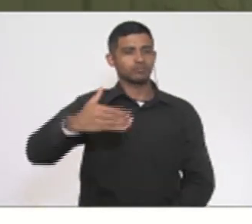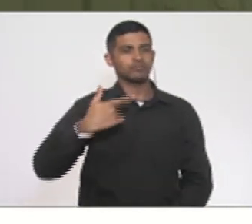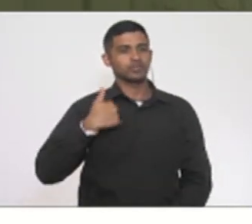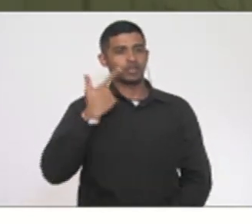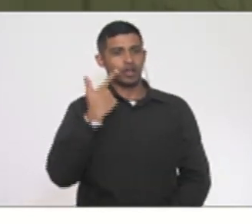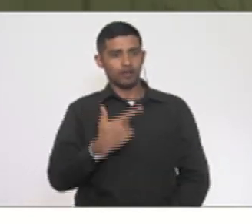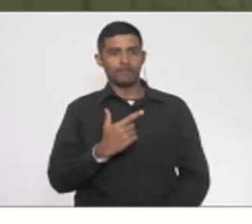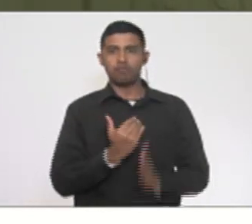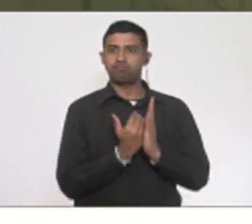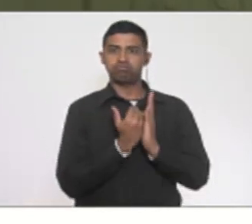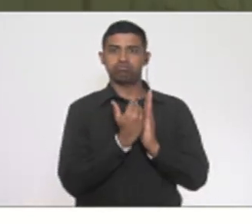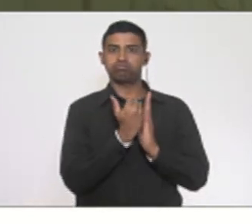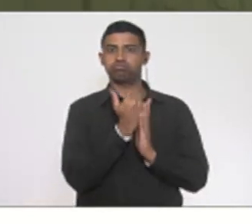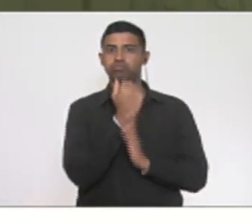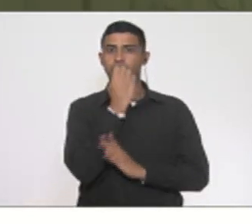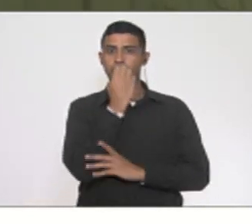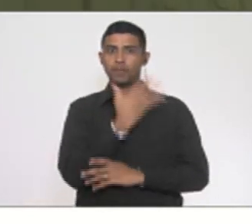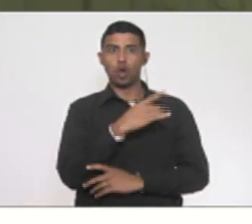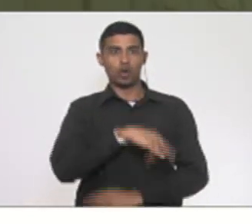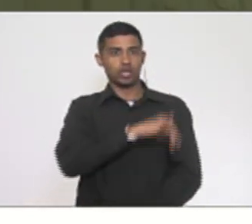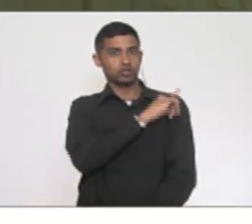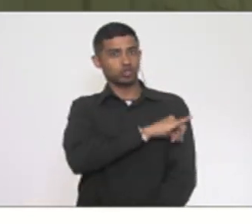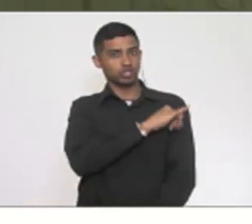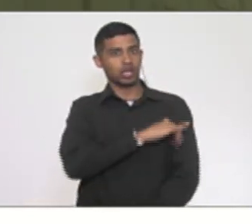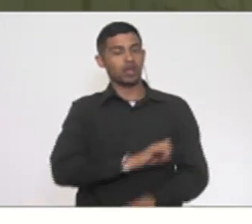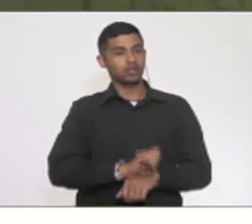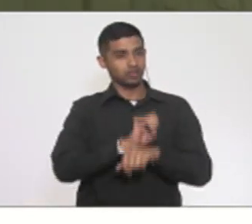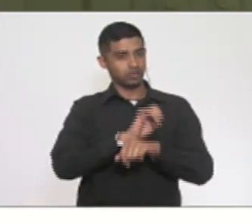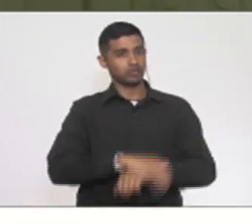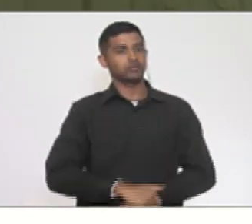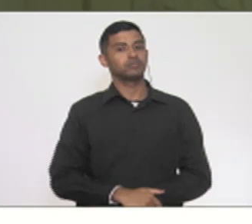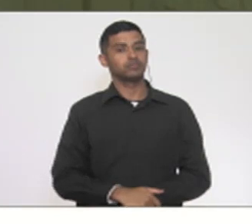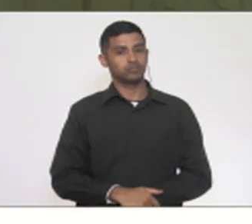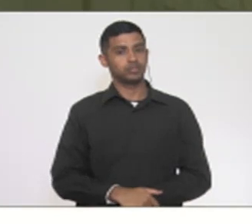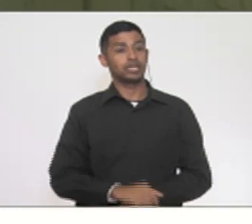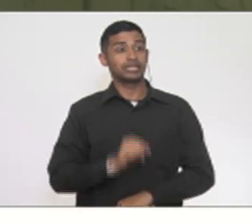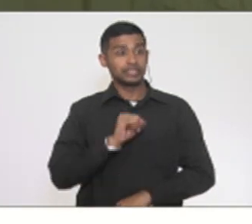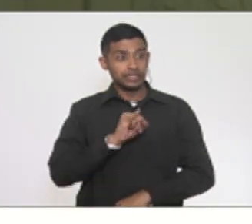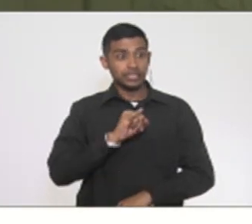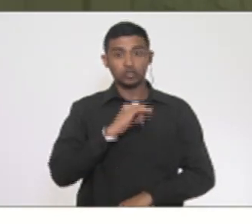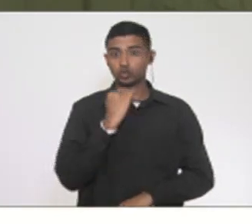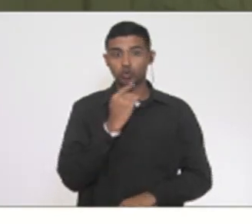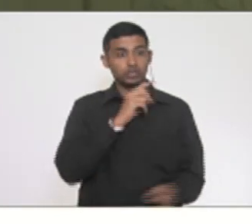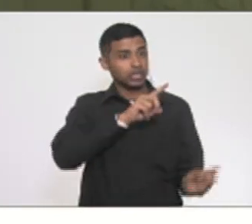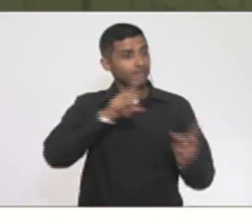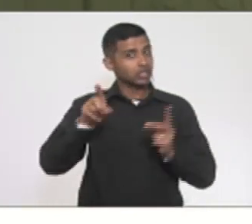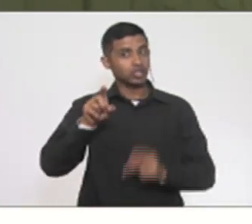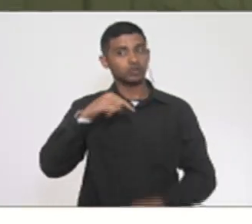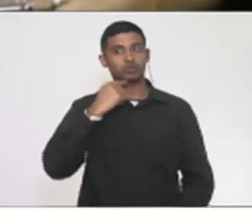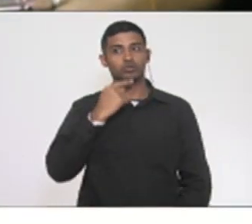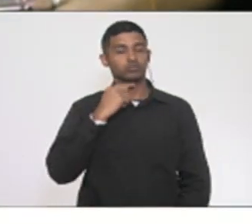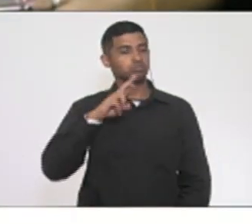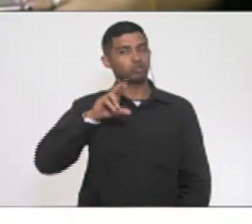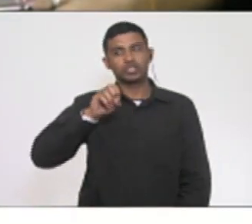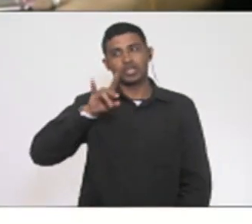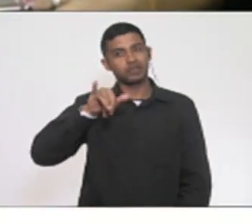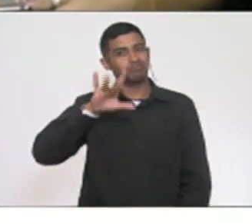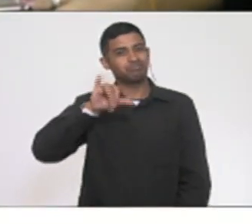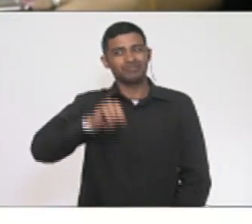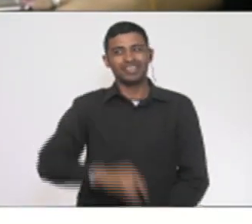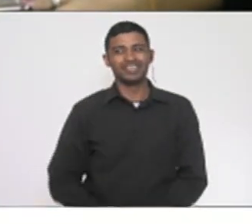um crescimento expressivo aqui no estado do Rio também, que se esse gás não chegar ao mercado, não gera royalties, não gera crescimento,